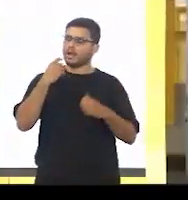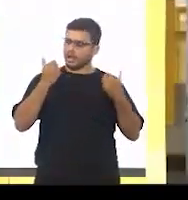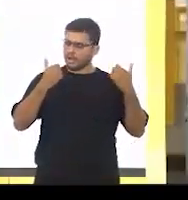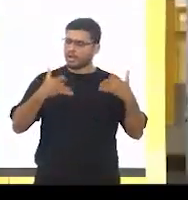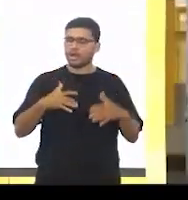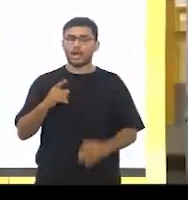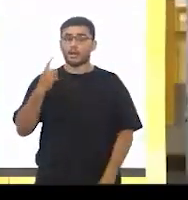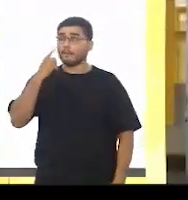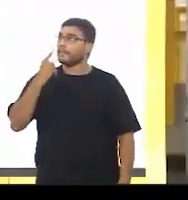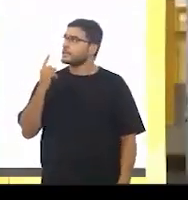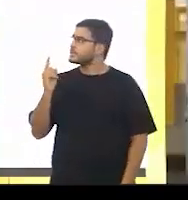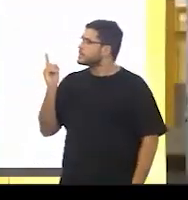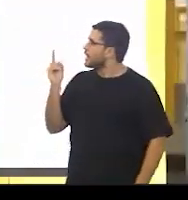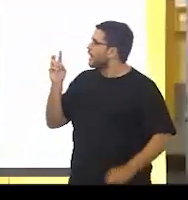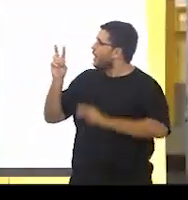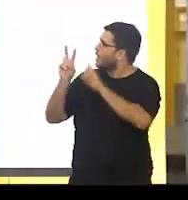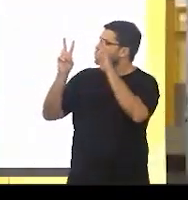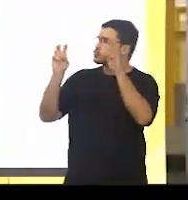conversa com você.